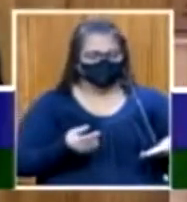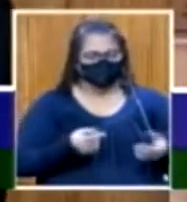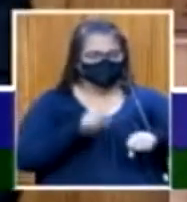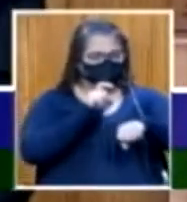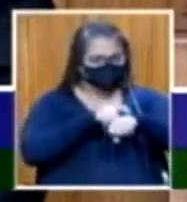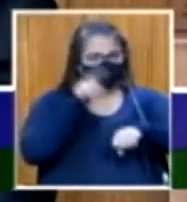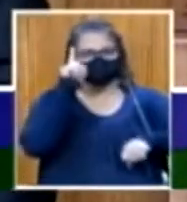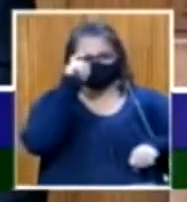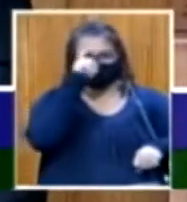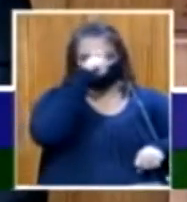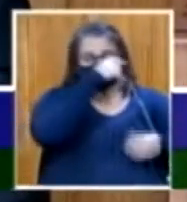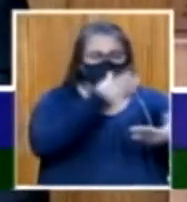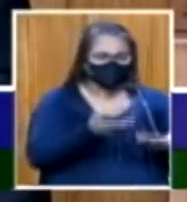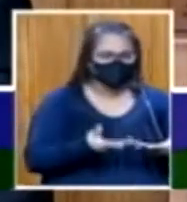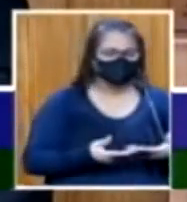vivendo.